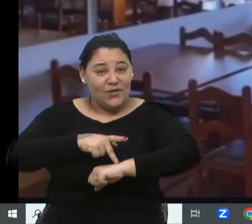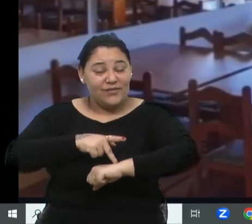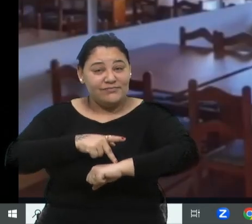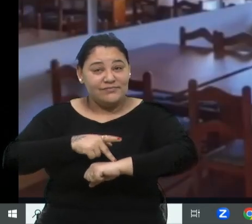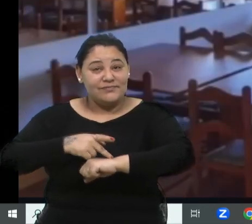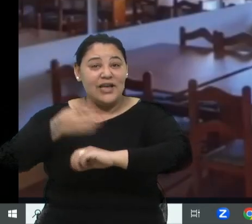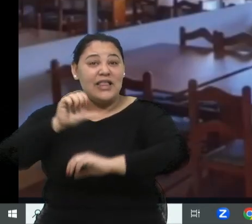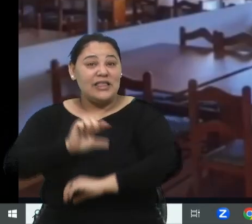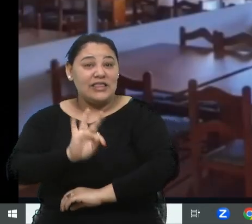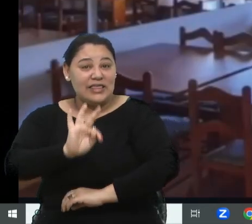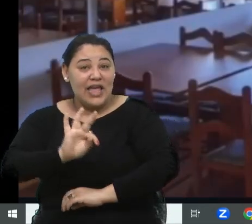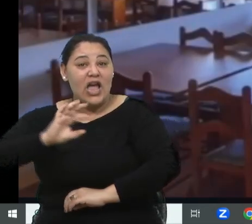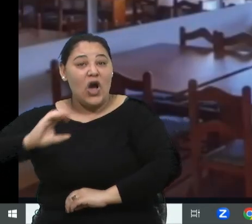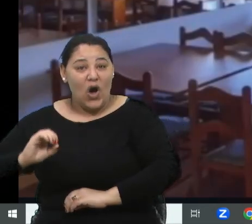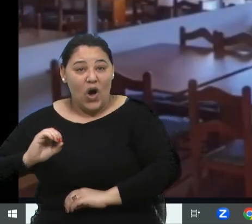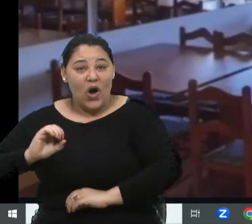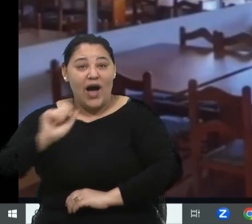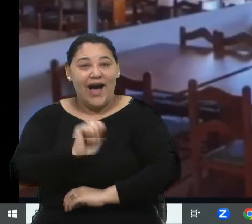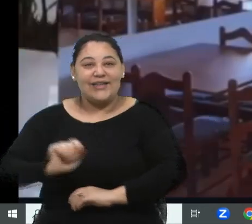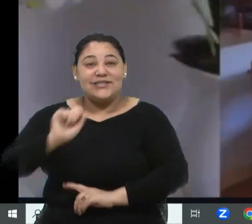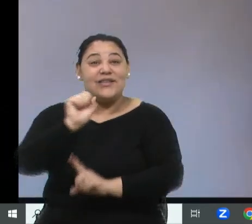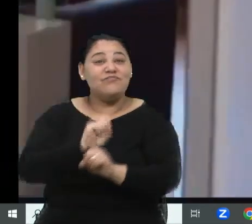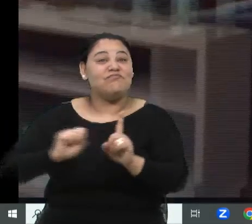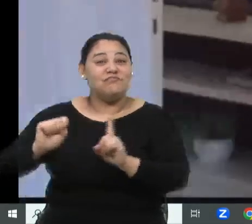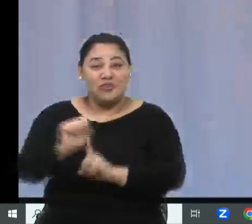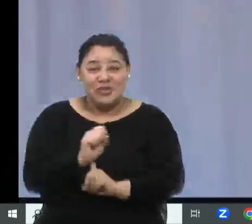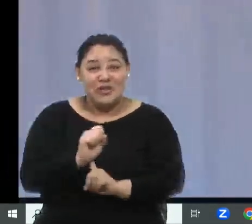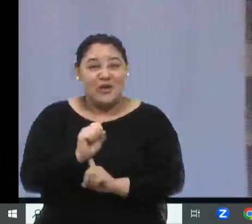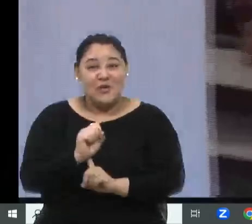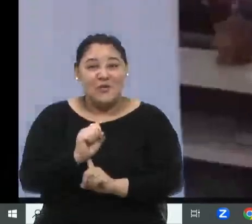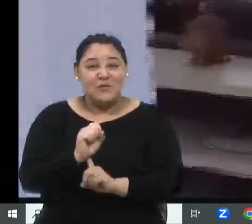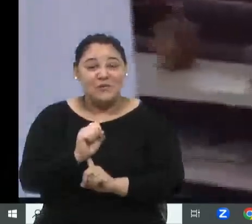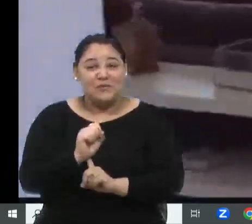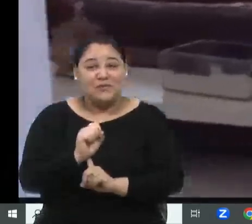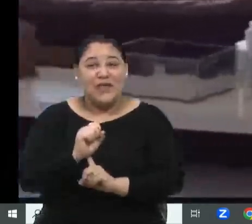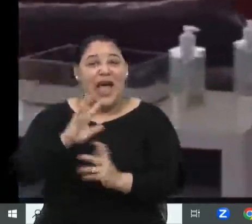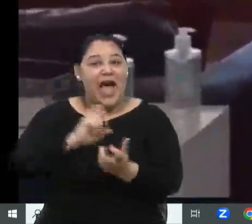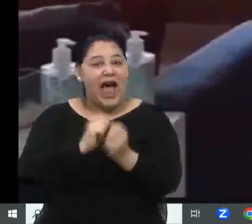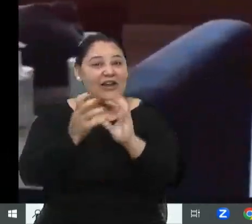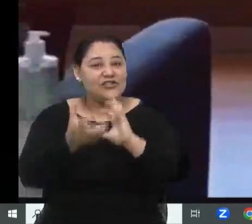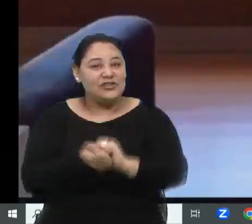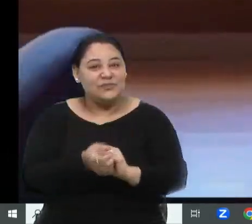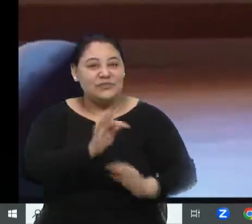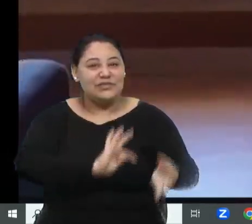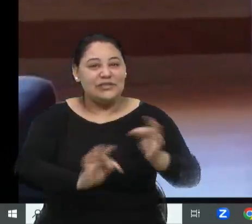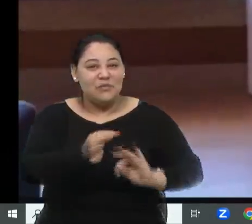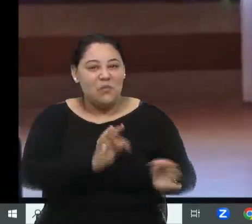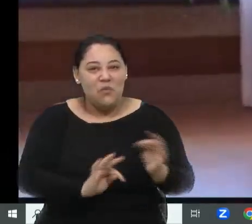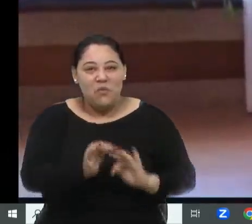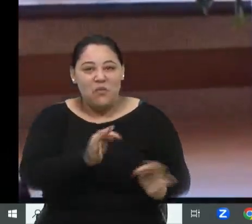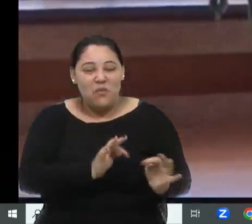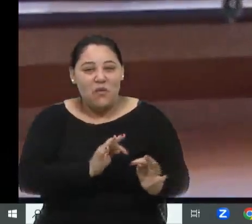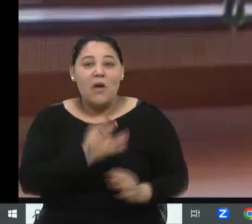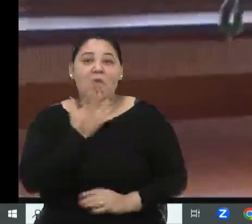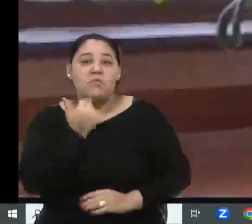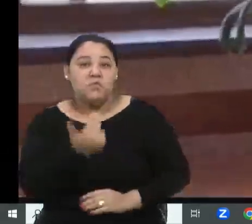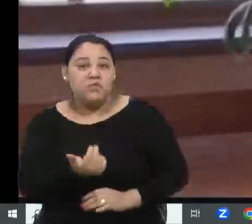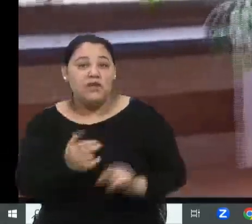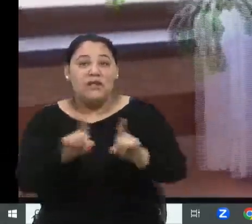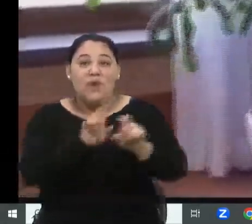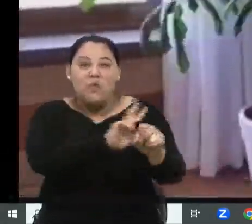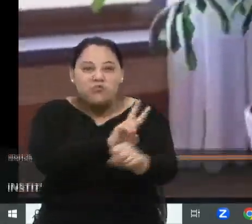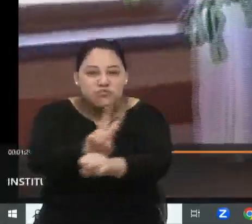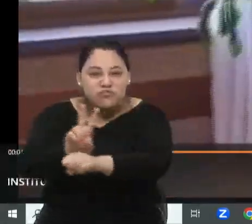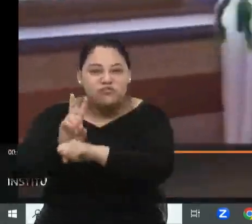terapeuta ocupacional, assistente social, arteterapeuta, nutricionista e cuidadores. O Centro Dia